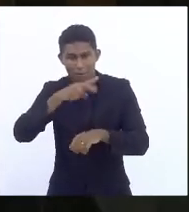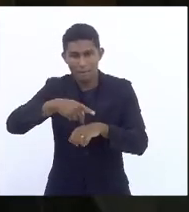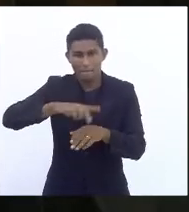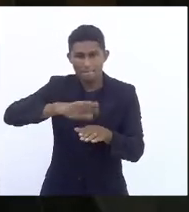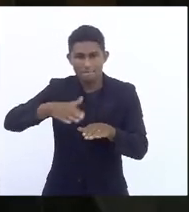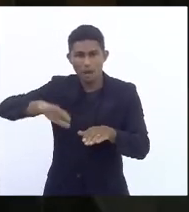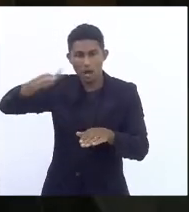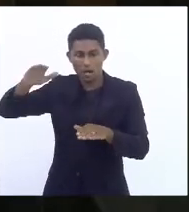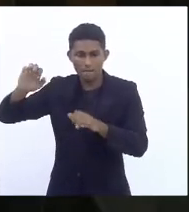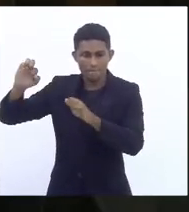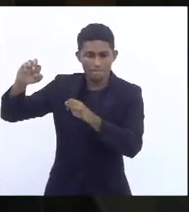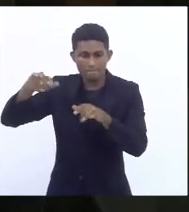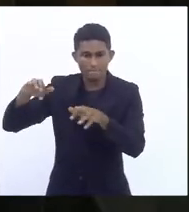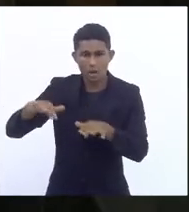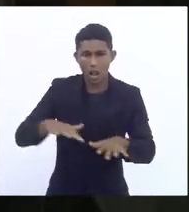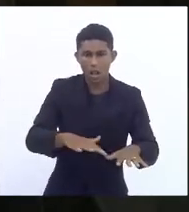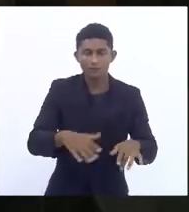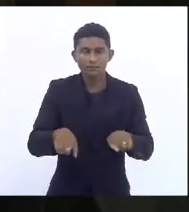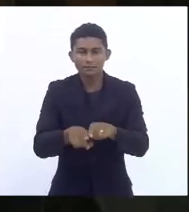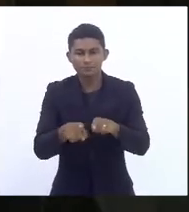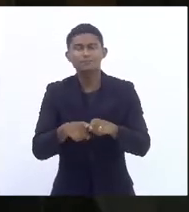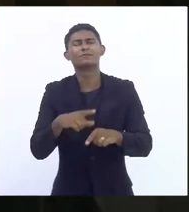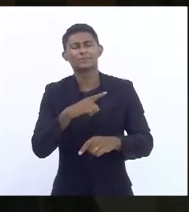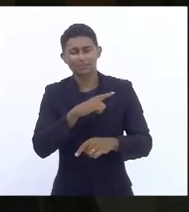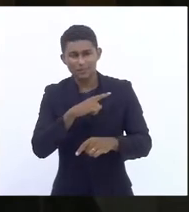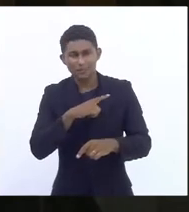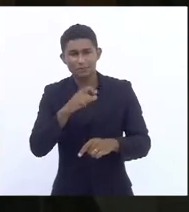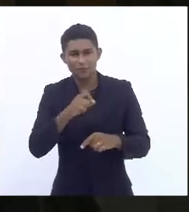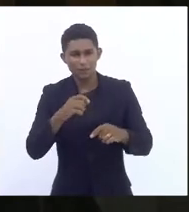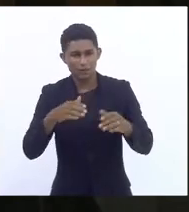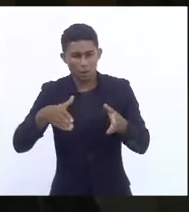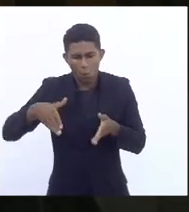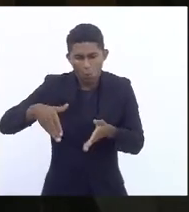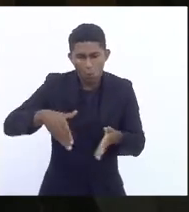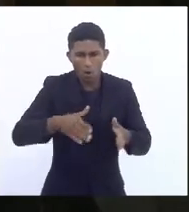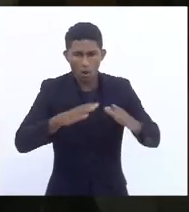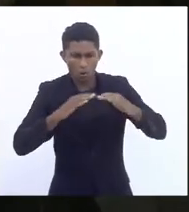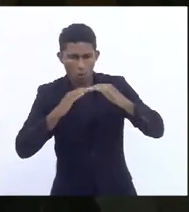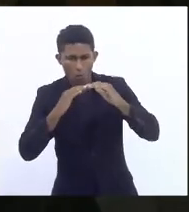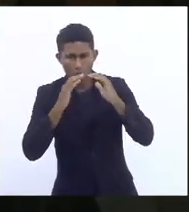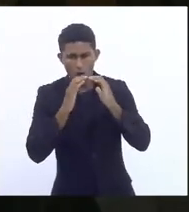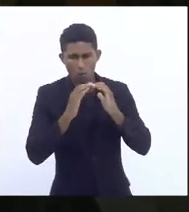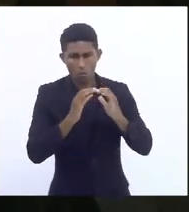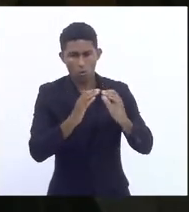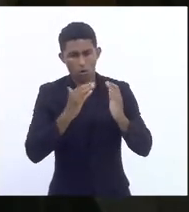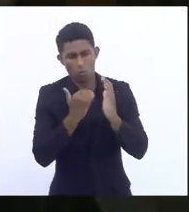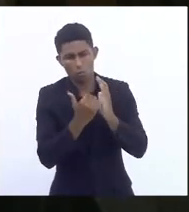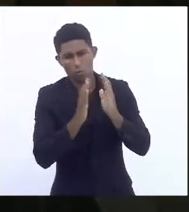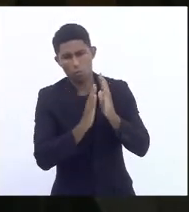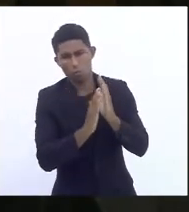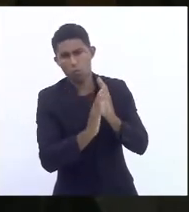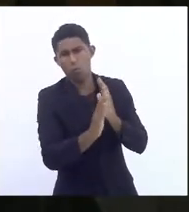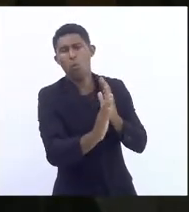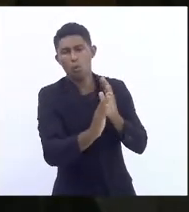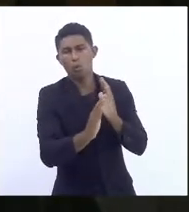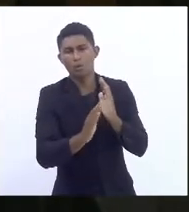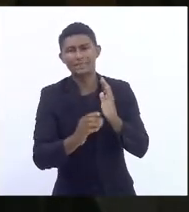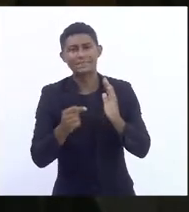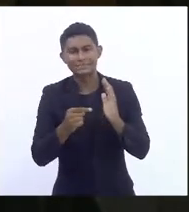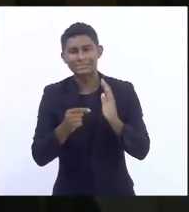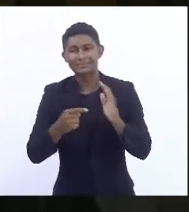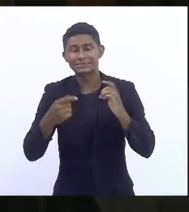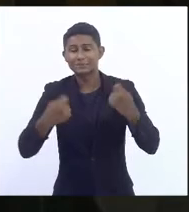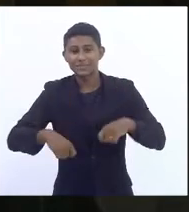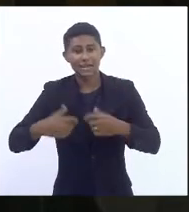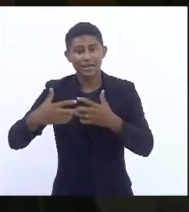habitações, o túnel extravasor que está desabando, precisa ser recuperado e ser ampliado, a limpeza da cidade,